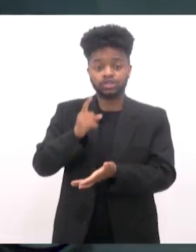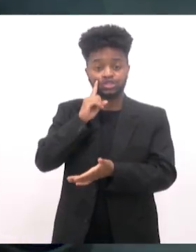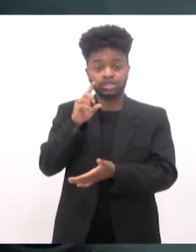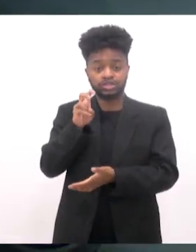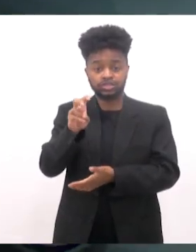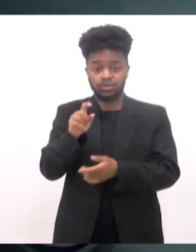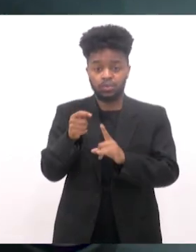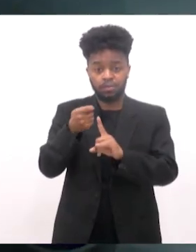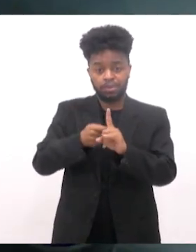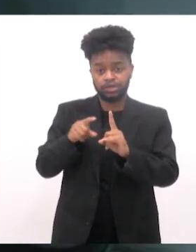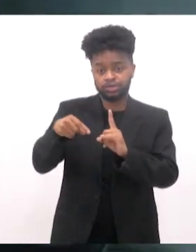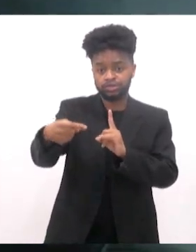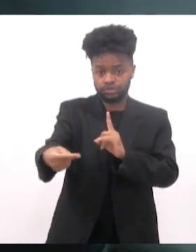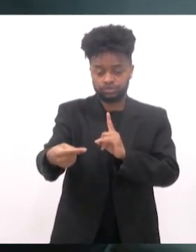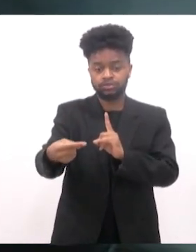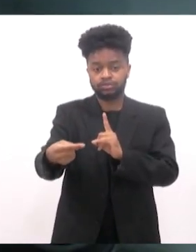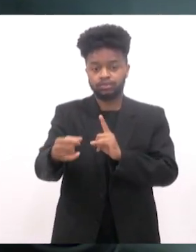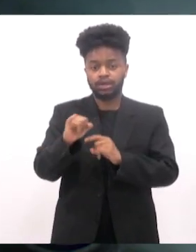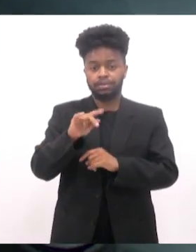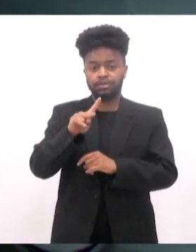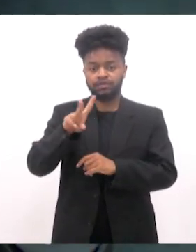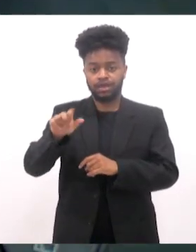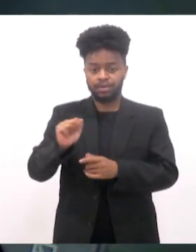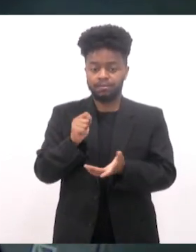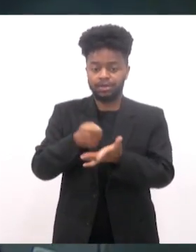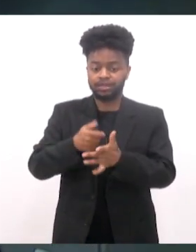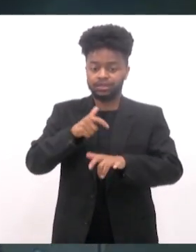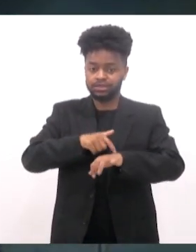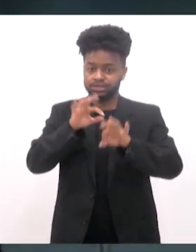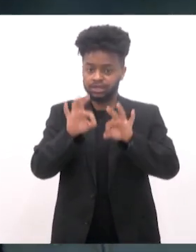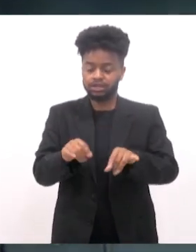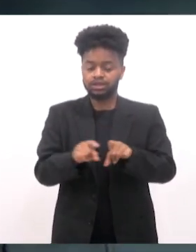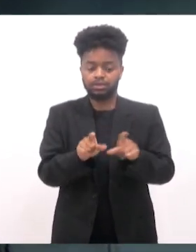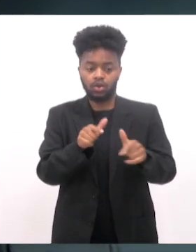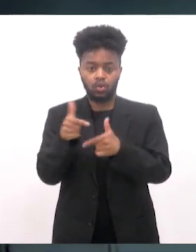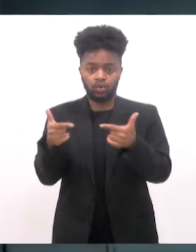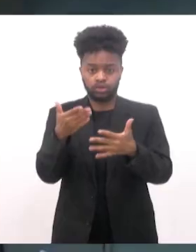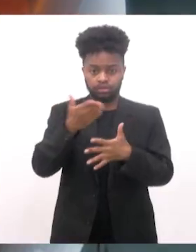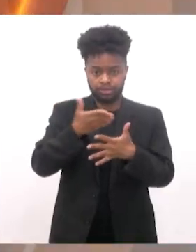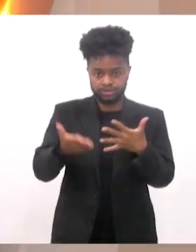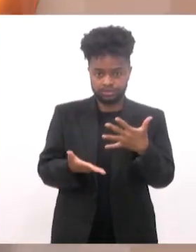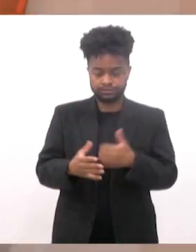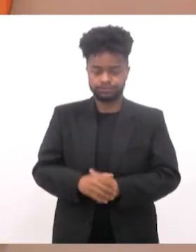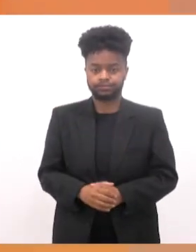ao da adesão ao IPVA em dia, assim como as demais prestações.